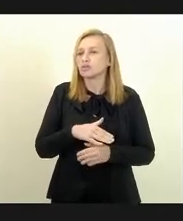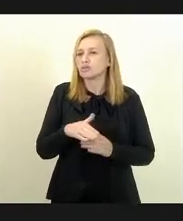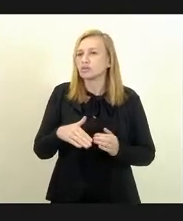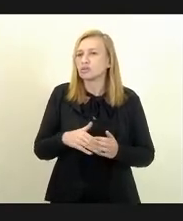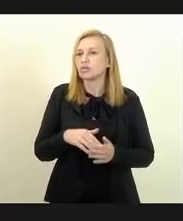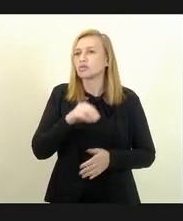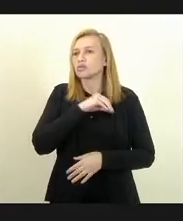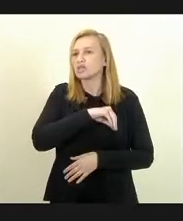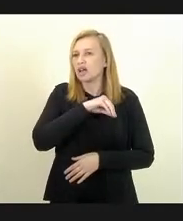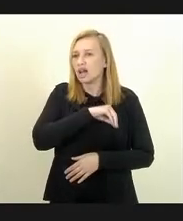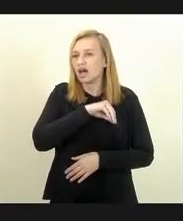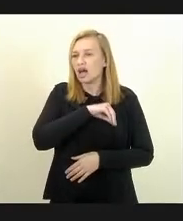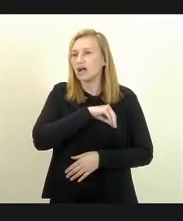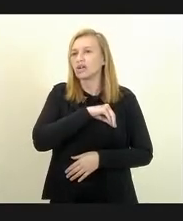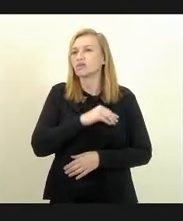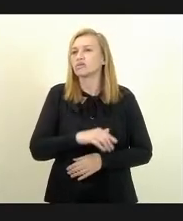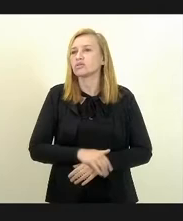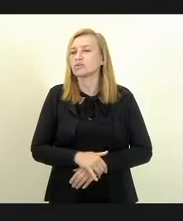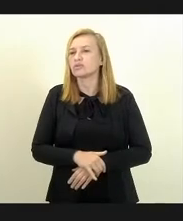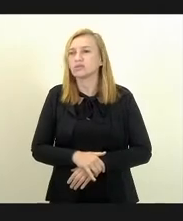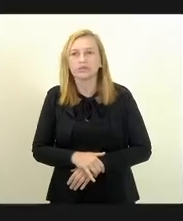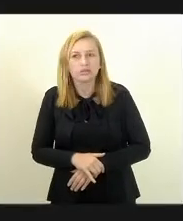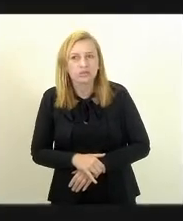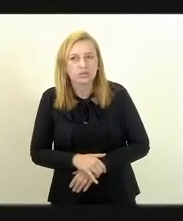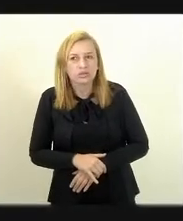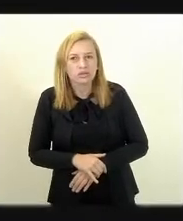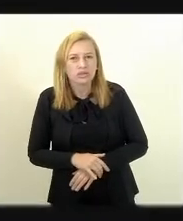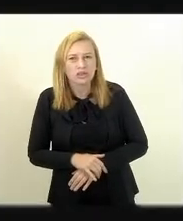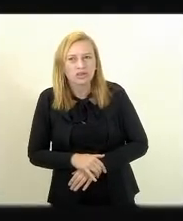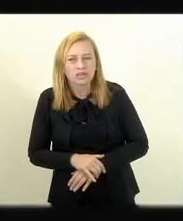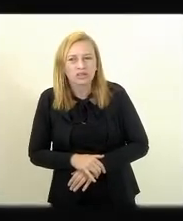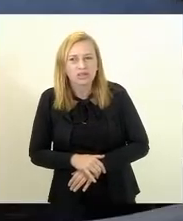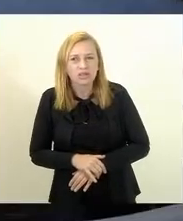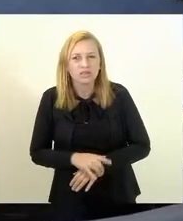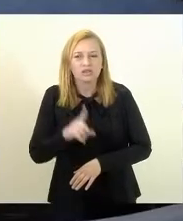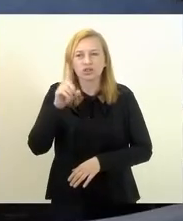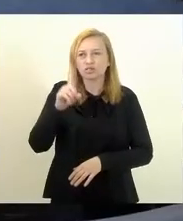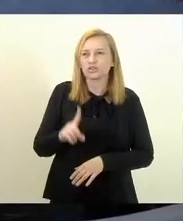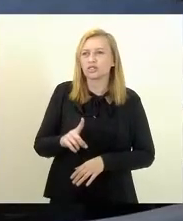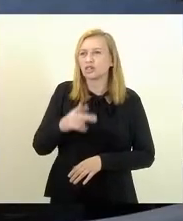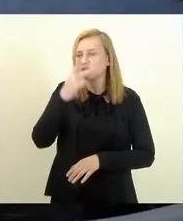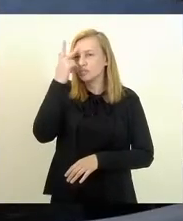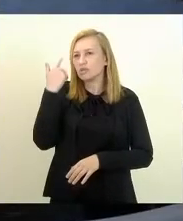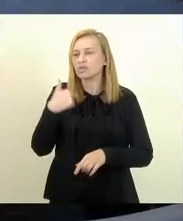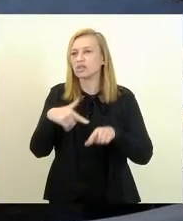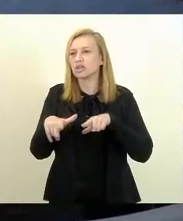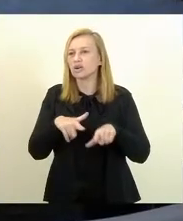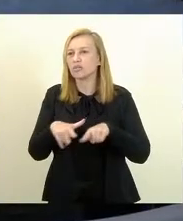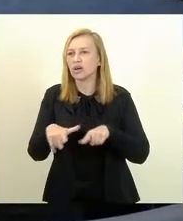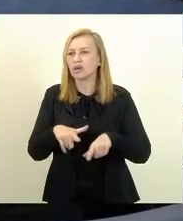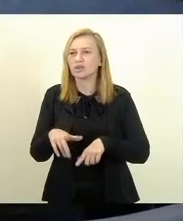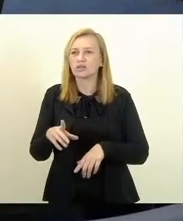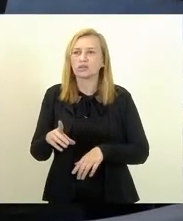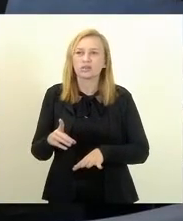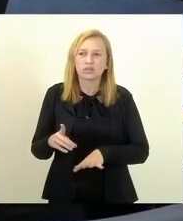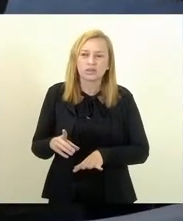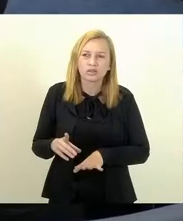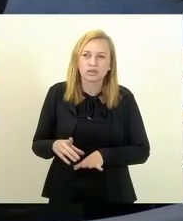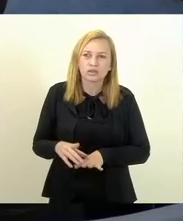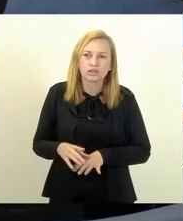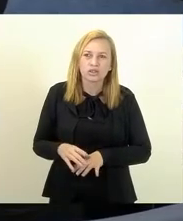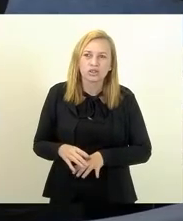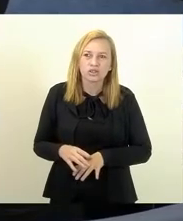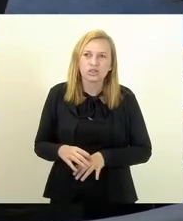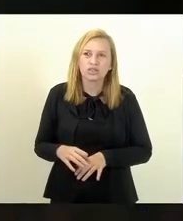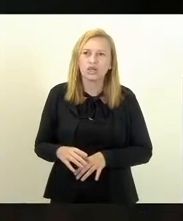rescisões trabalhistas. Né? Eu já entendi, enfermeira. Naquela época, o deputado...